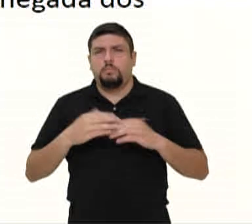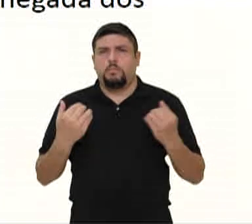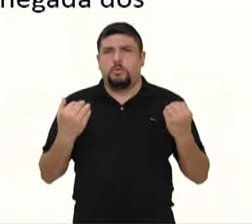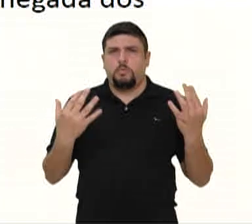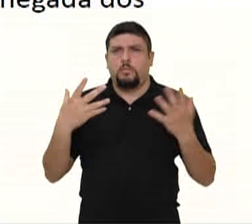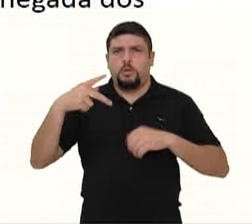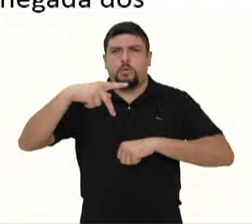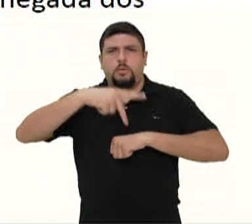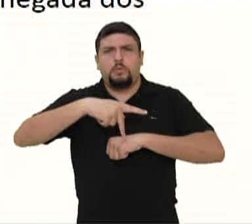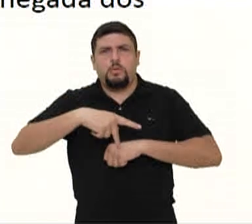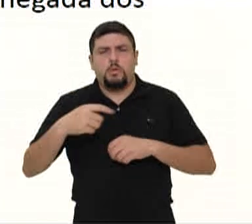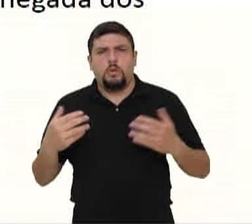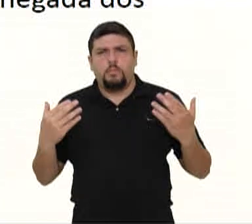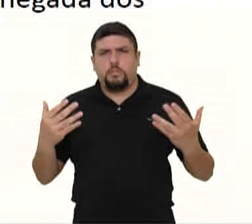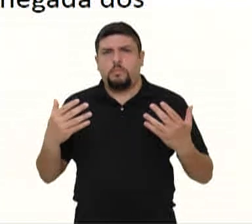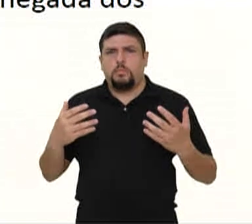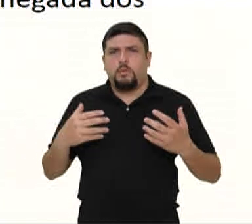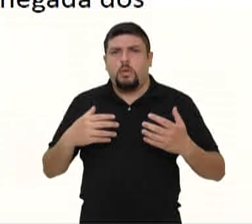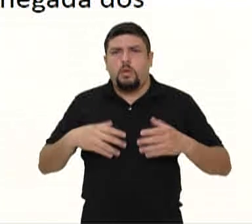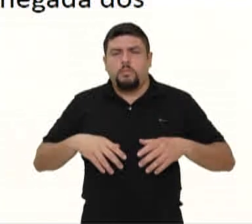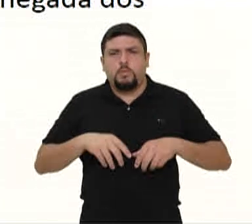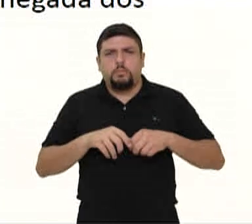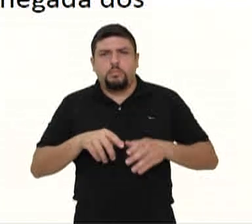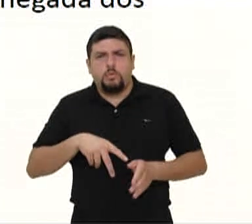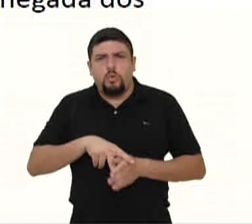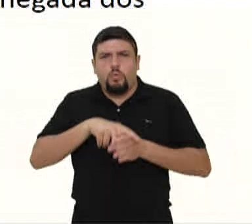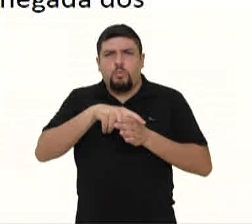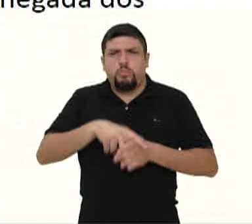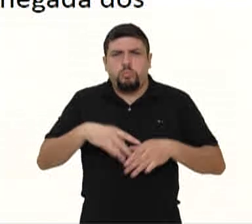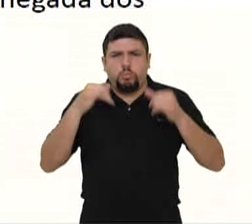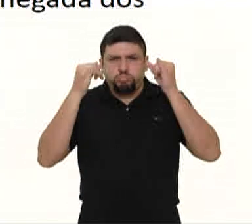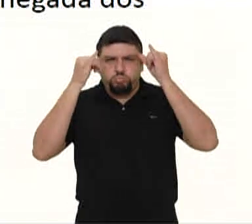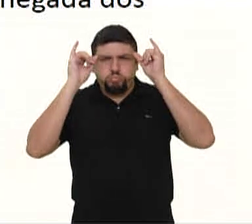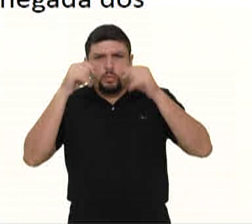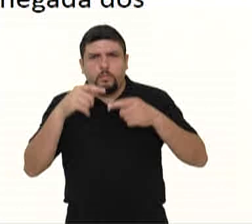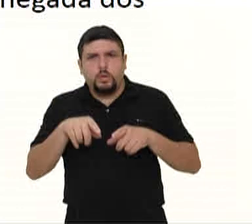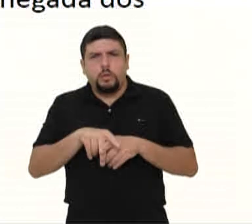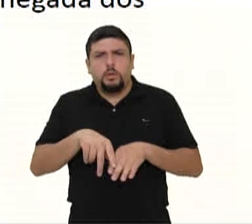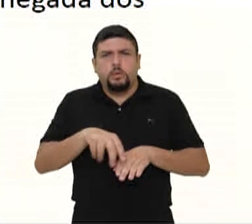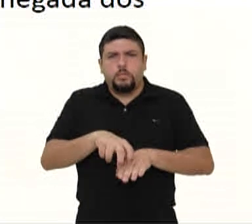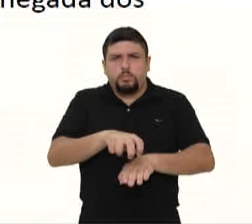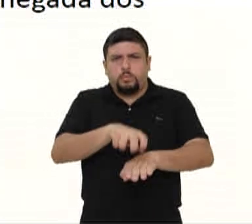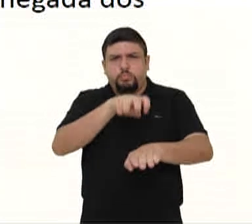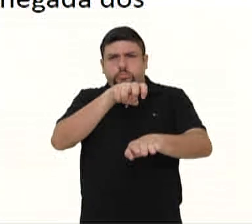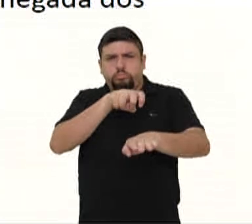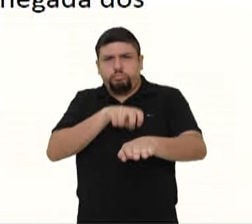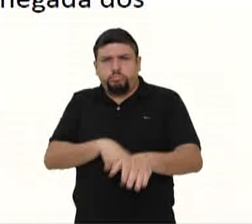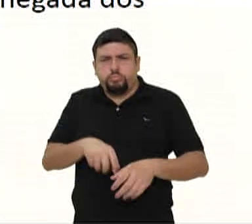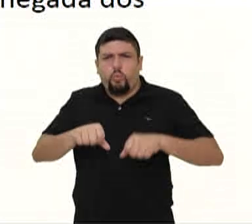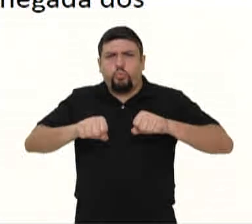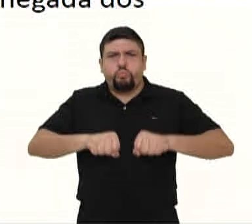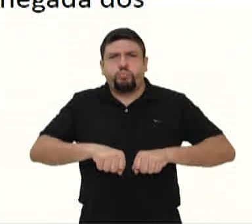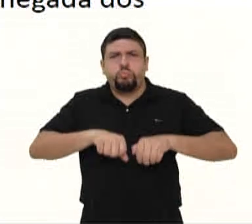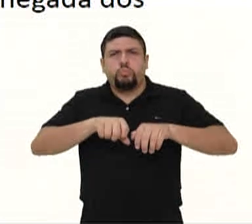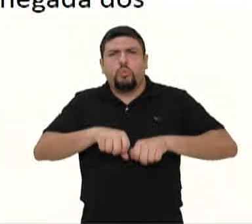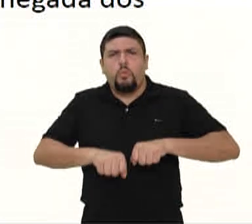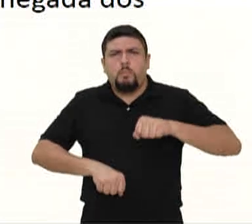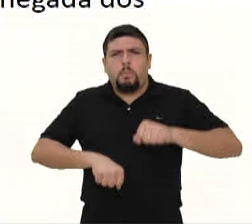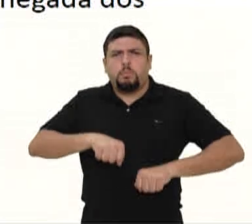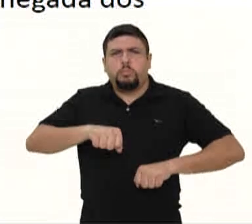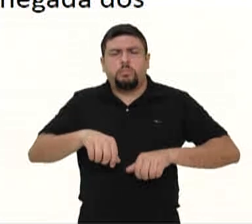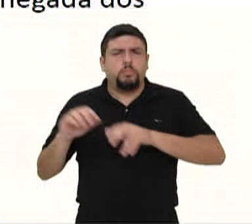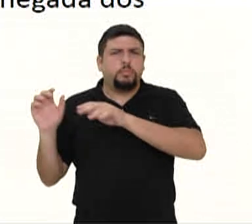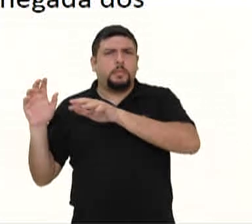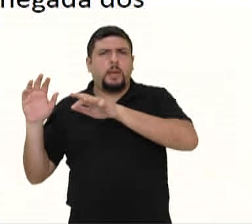no calcanho, em carro de boi, em lombo de burro, em paus de arara, por todas as formas possíveis e imagináveis, foram